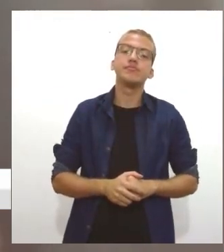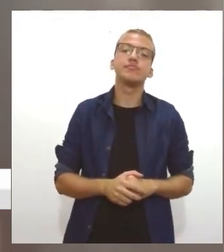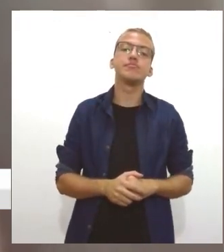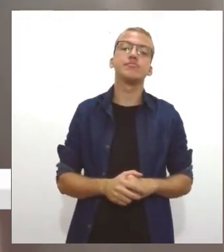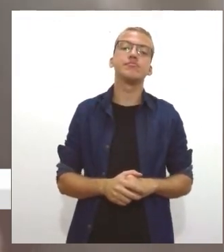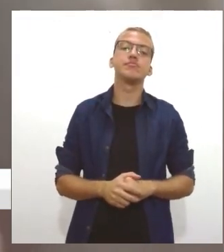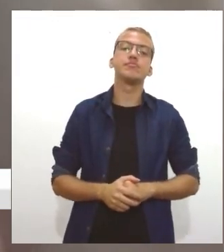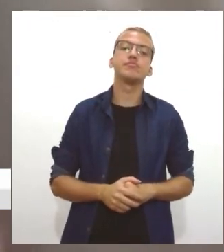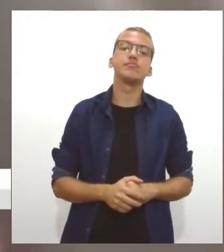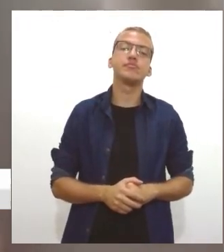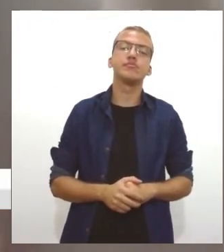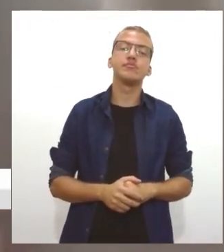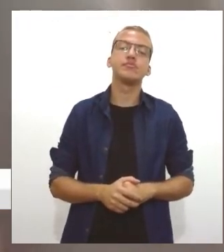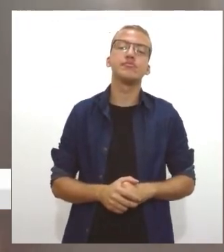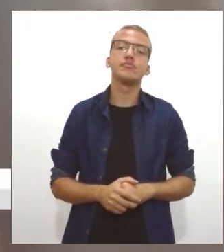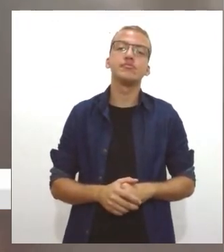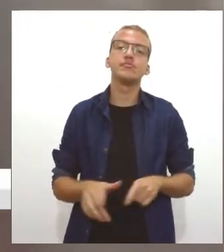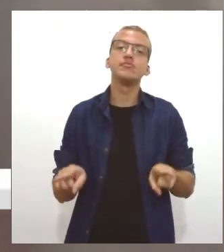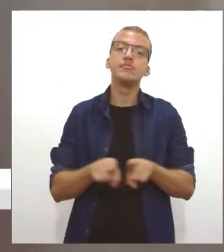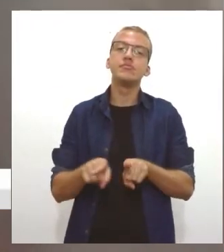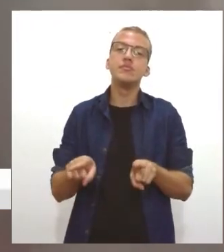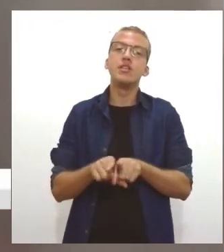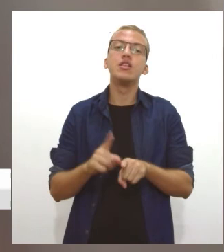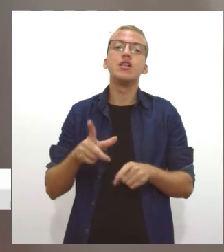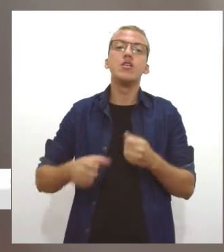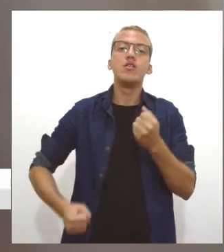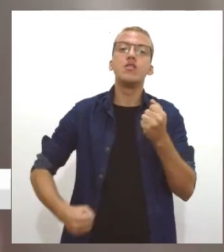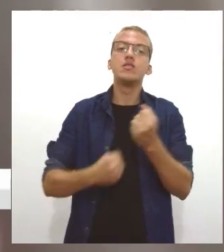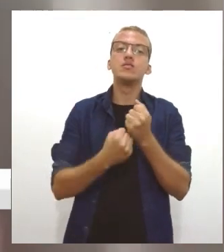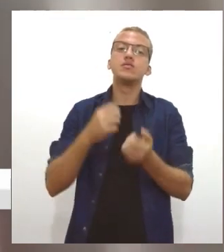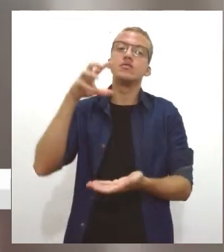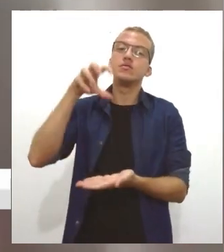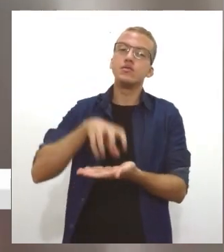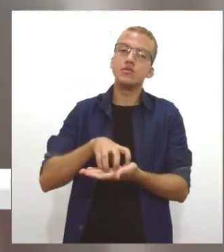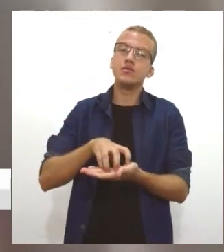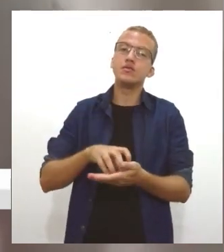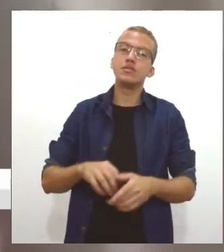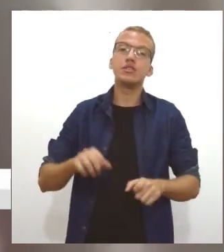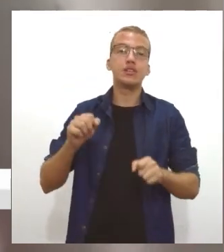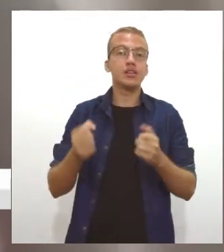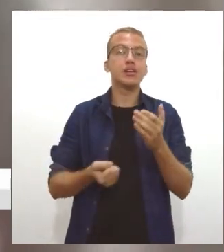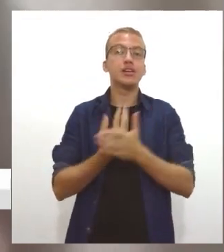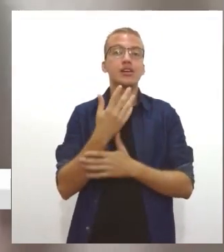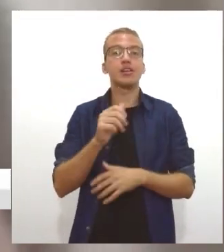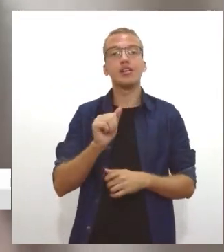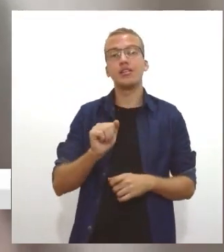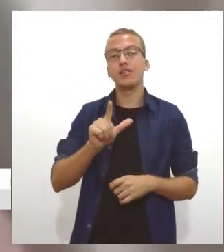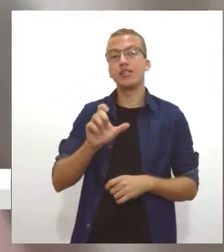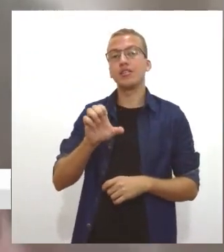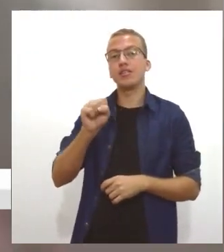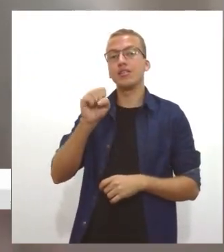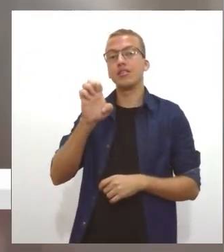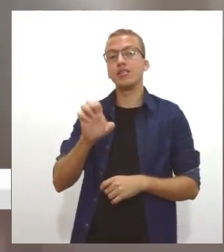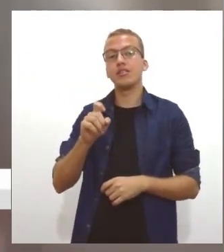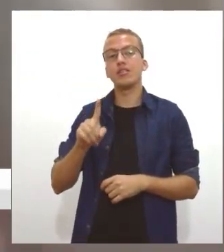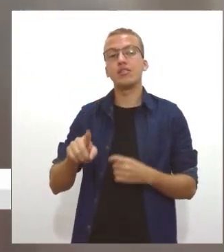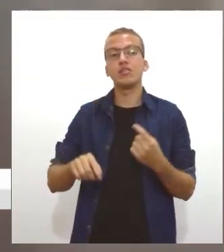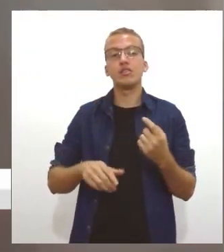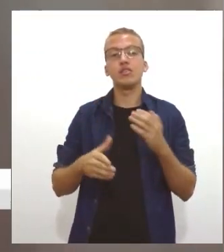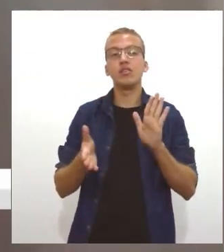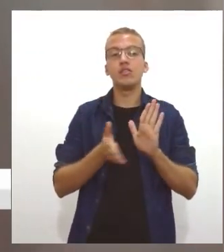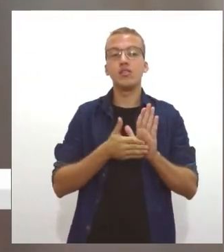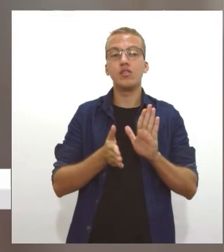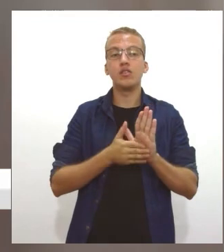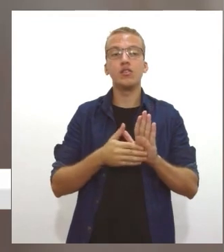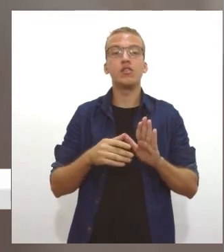nós recebemos o suporte de um órgão específico que foi criado na LESE, também, que é uma iniciativa incrível, no caso da Procuradoria